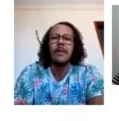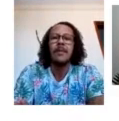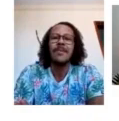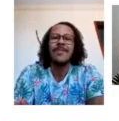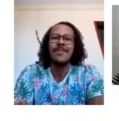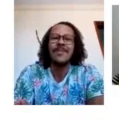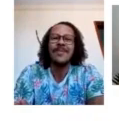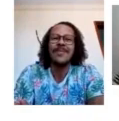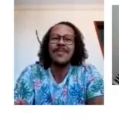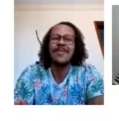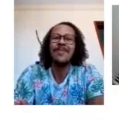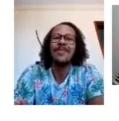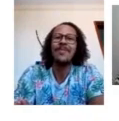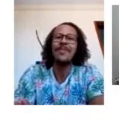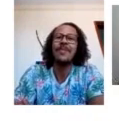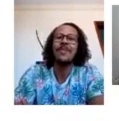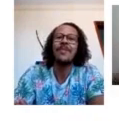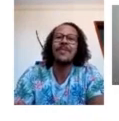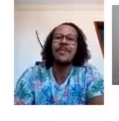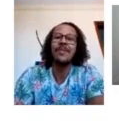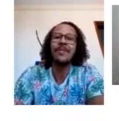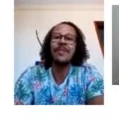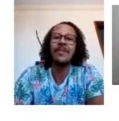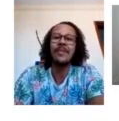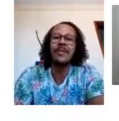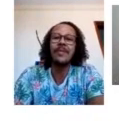É isso. Vou passar agora a fala para a Eliane.